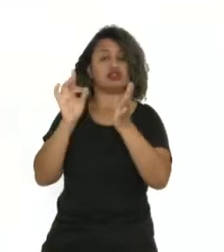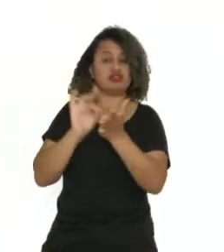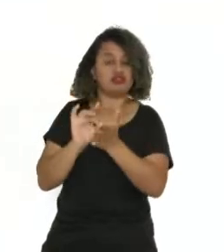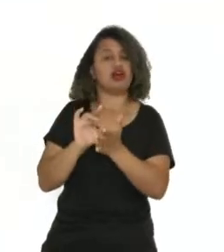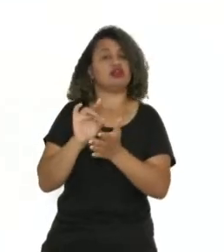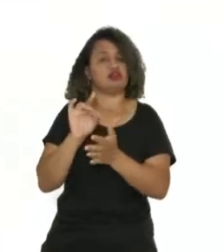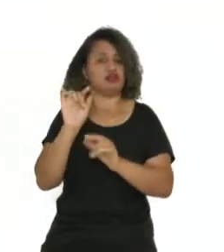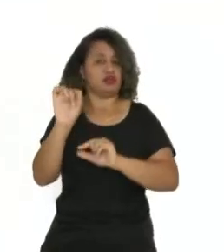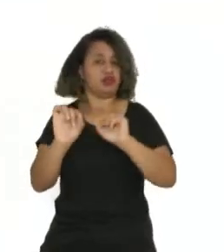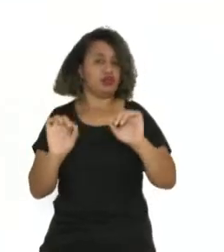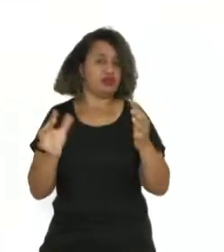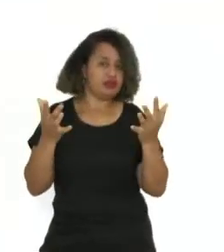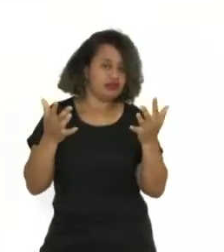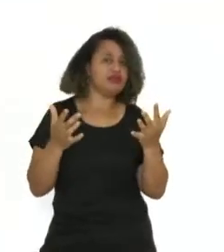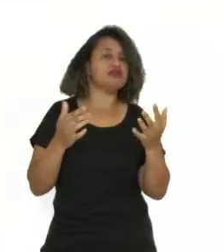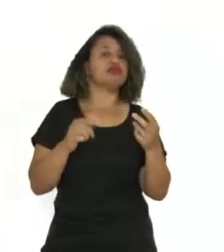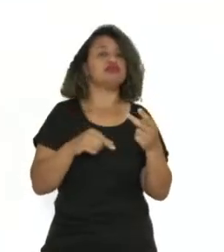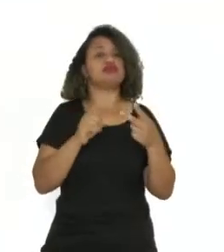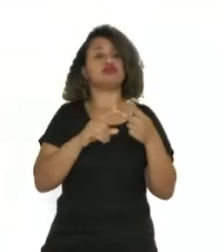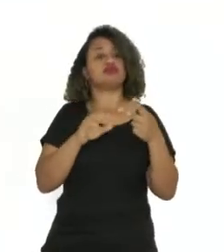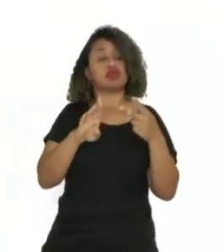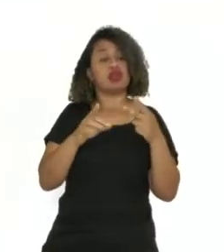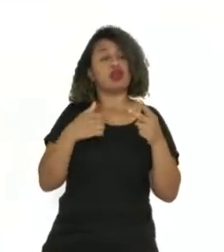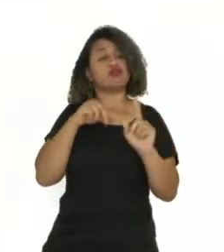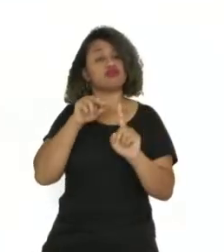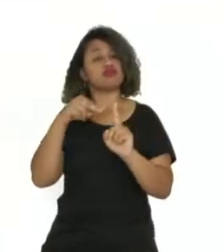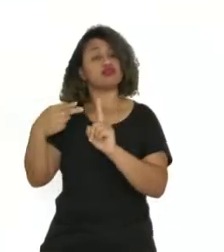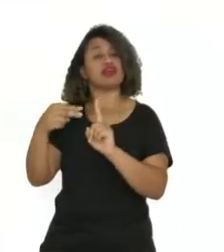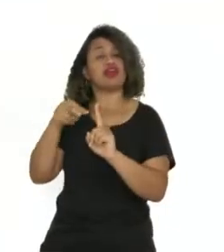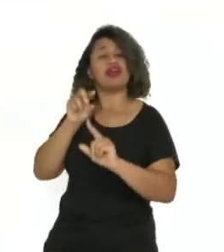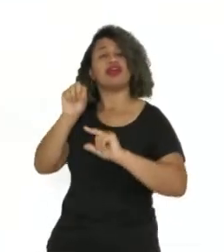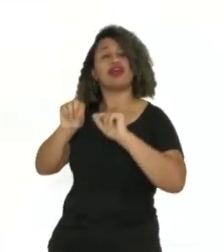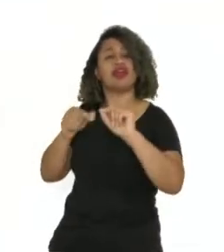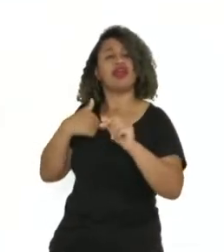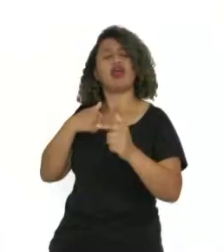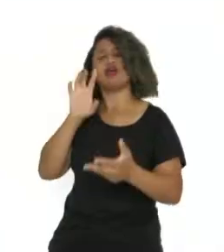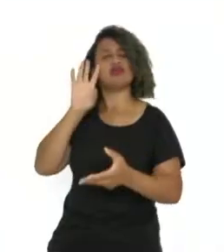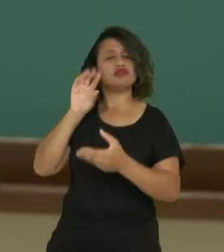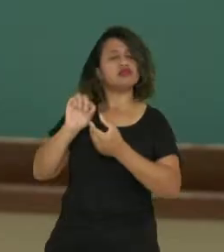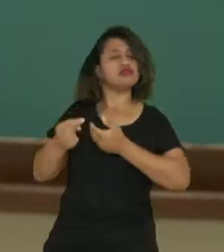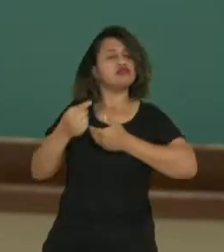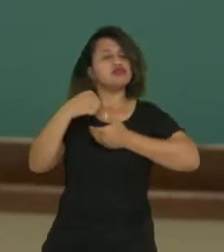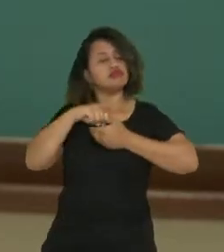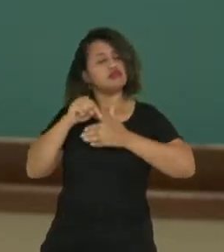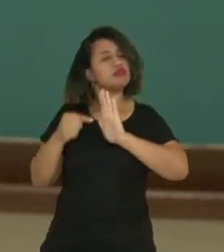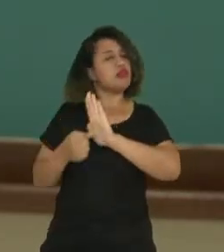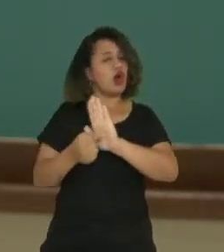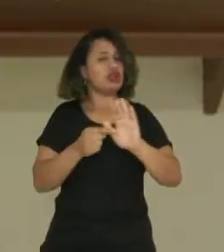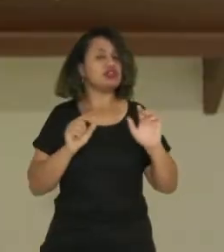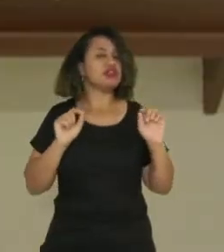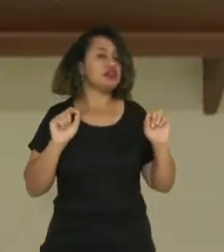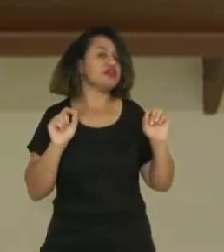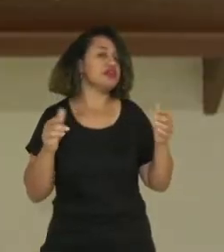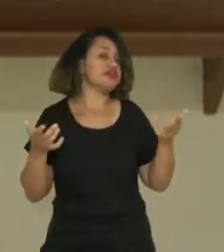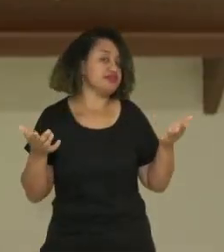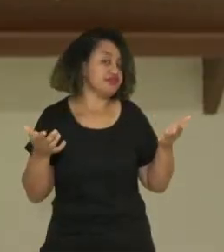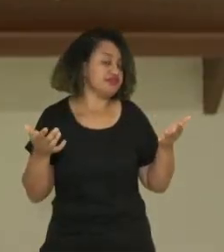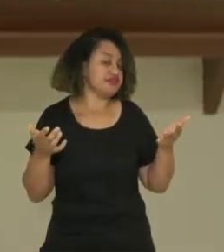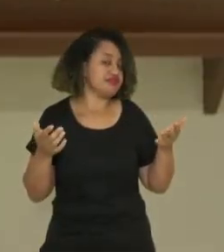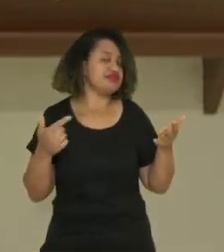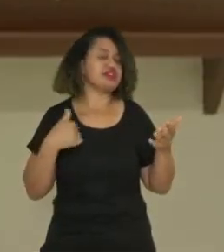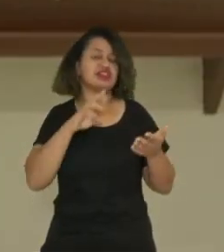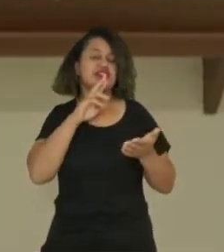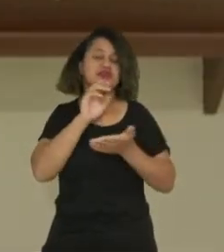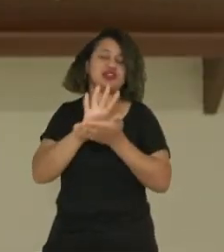Na letra B, do ponto de vista de quem a interpretação subjetiva é apresentada. Faz